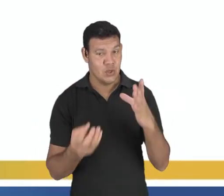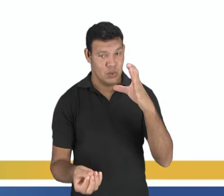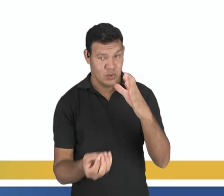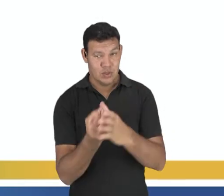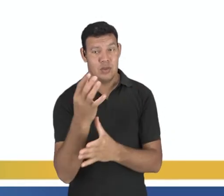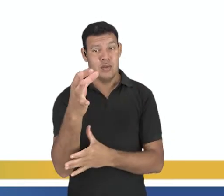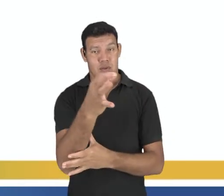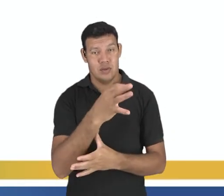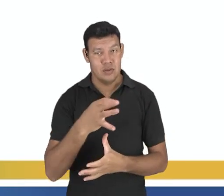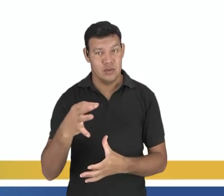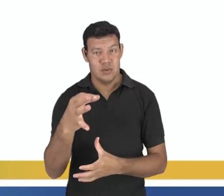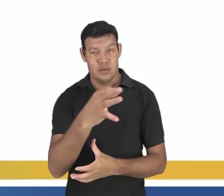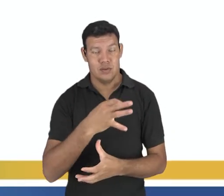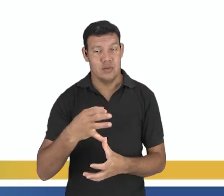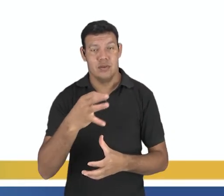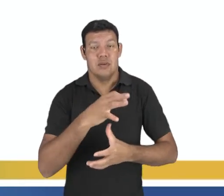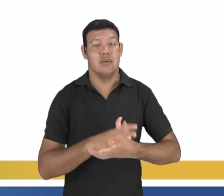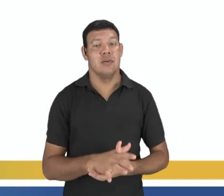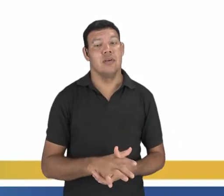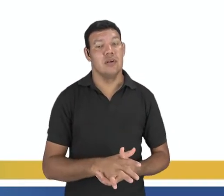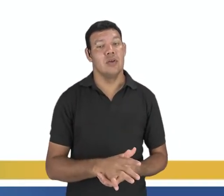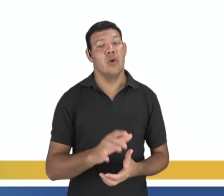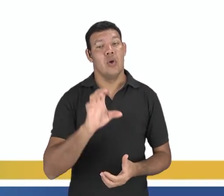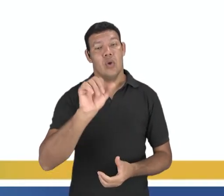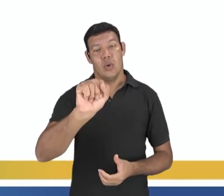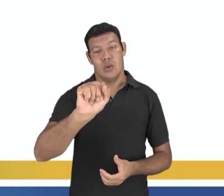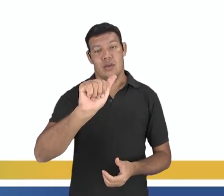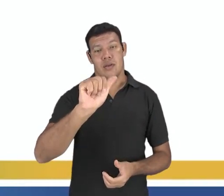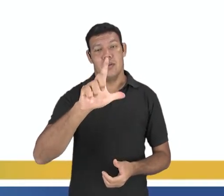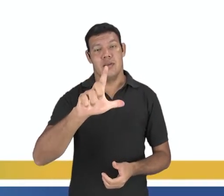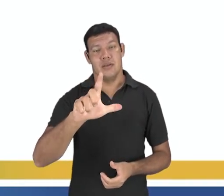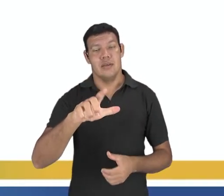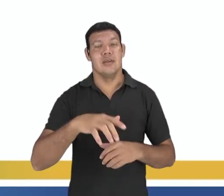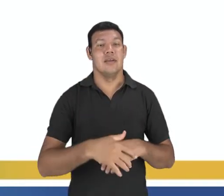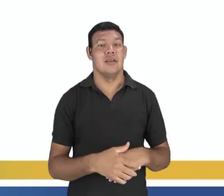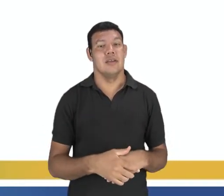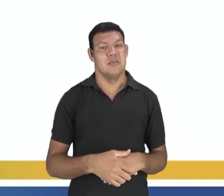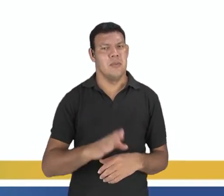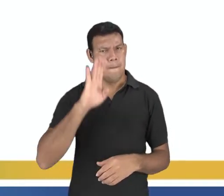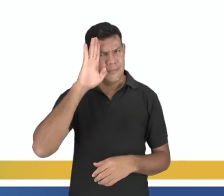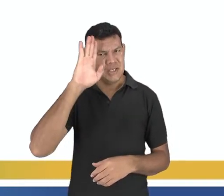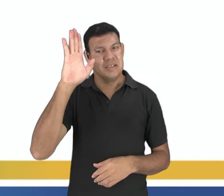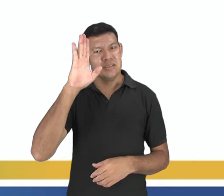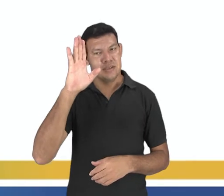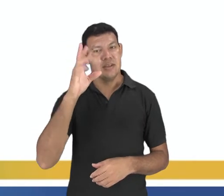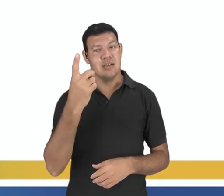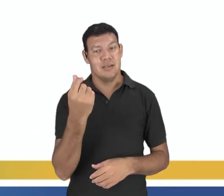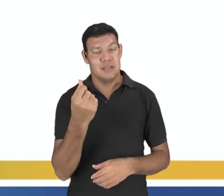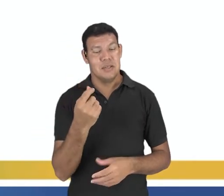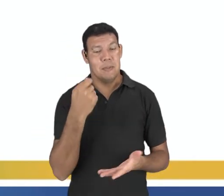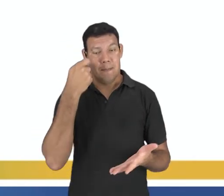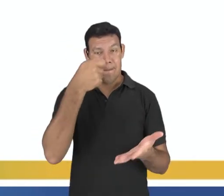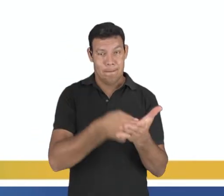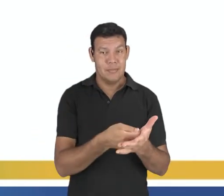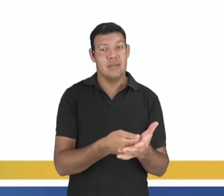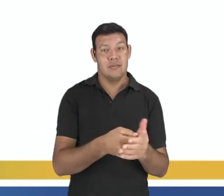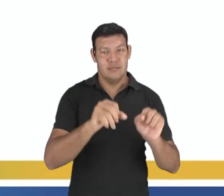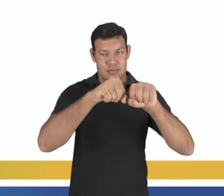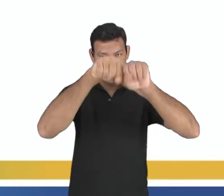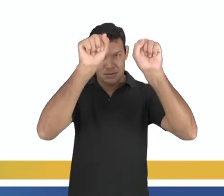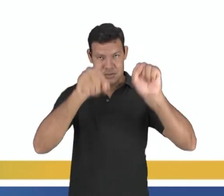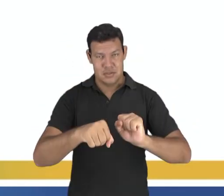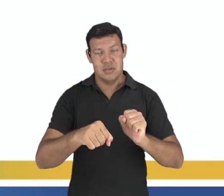surgimento de uma moeda é, logicamente, o sal. O sal era a principal moeda de pagamento desse sistema de troca